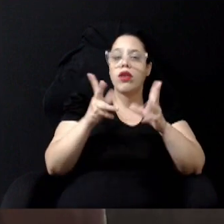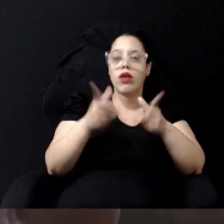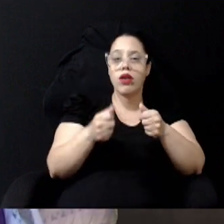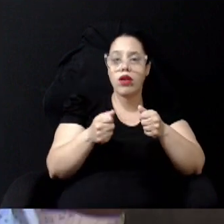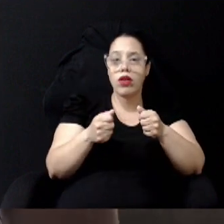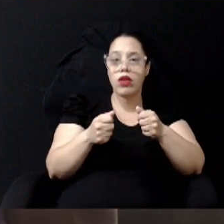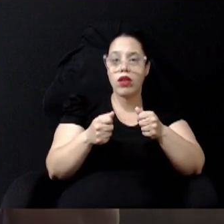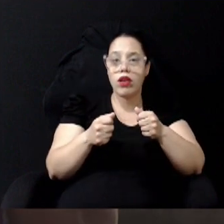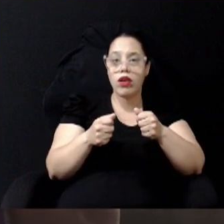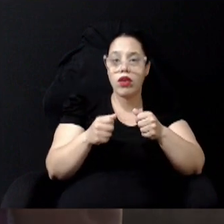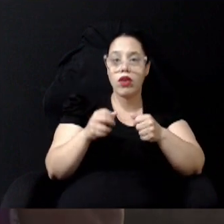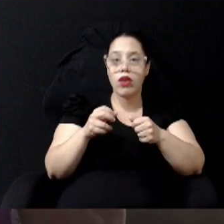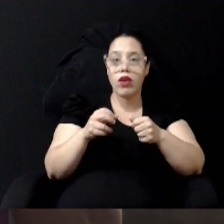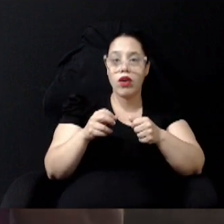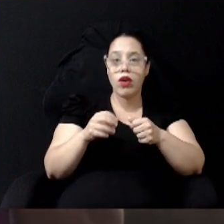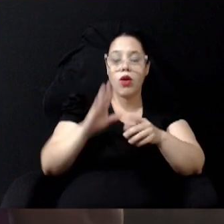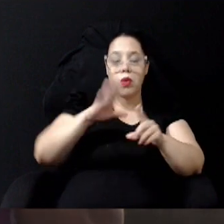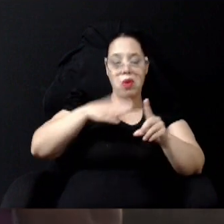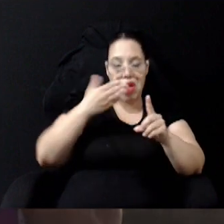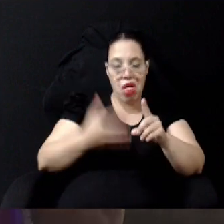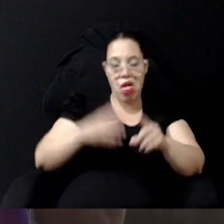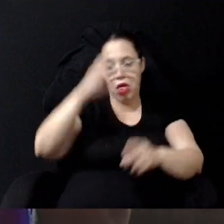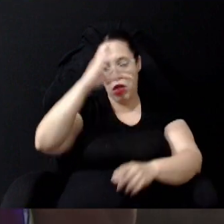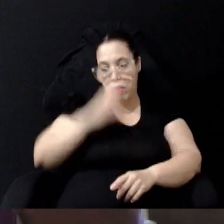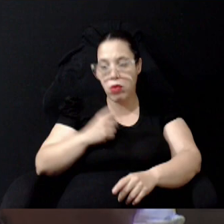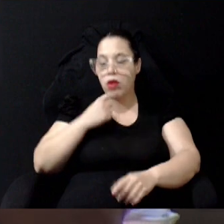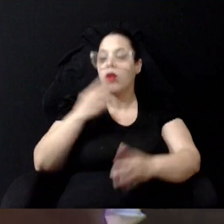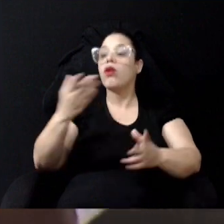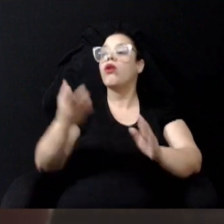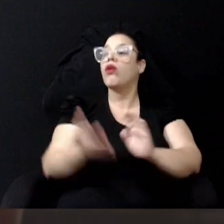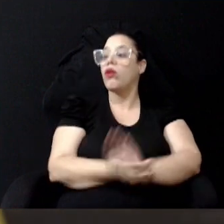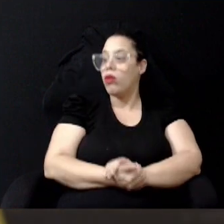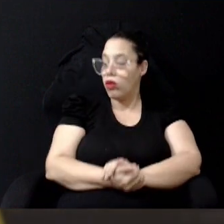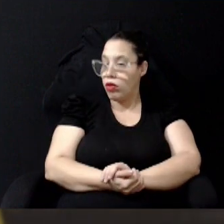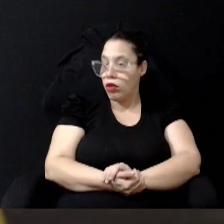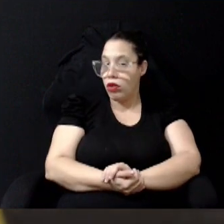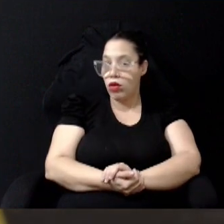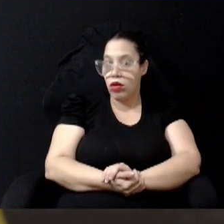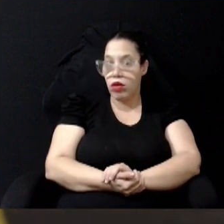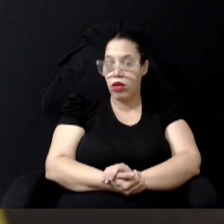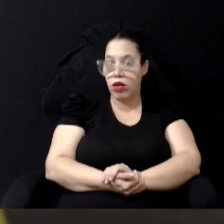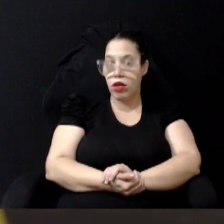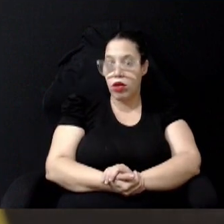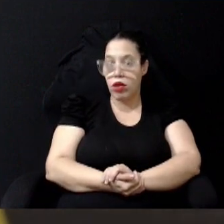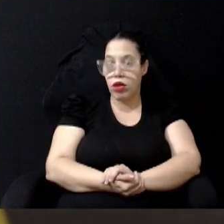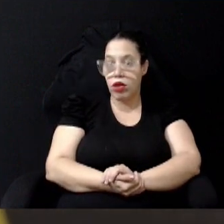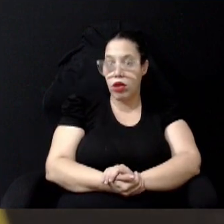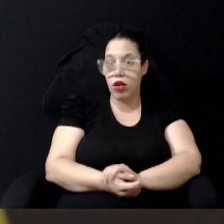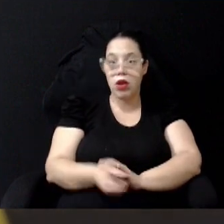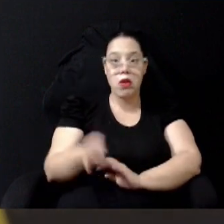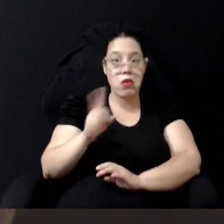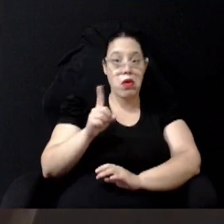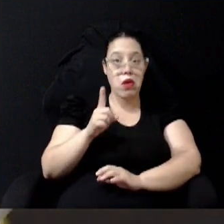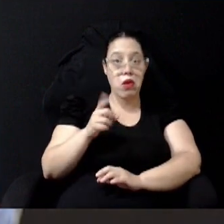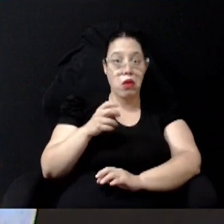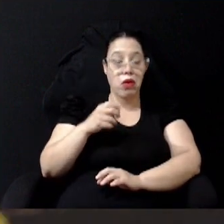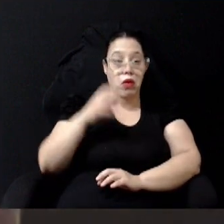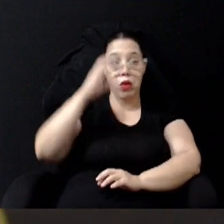eu honro o título de cidadã campineira. Não é que eu não saiba que eu sou uma cidadã, não, porque isso eu